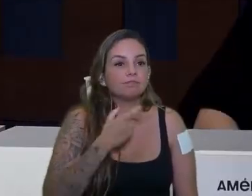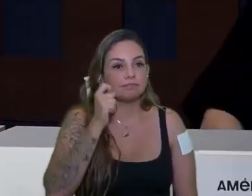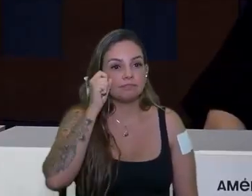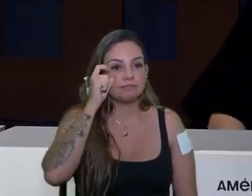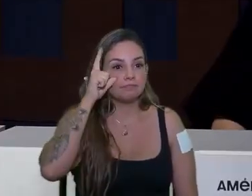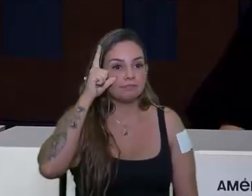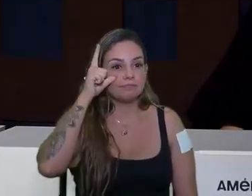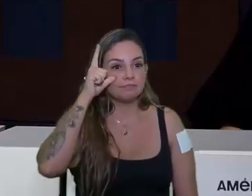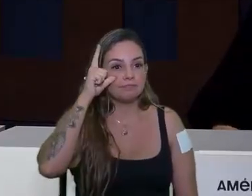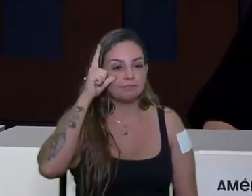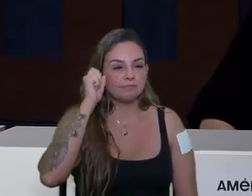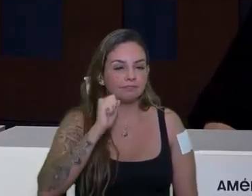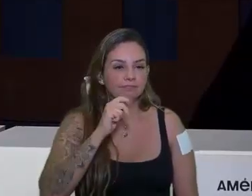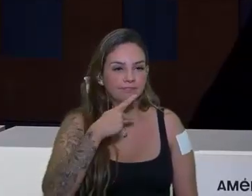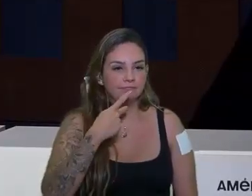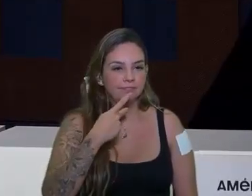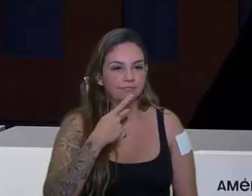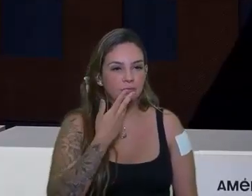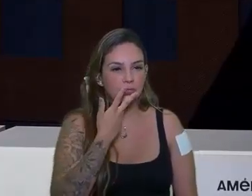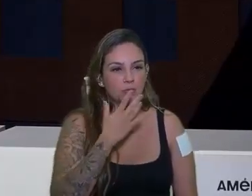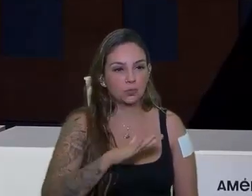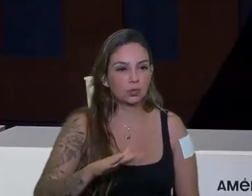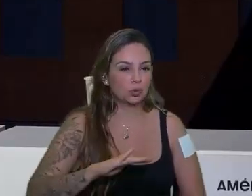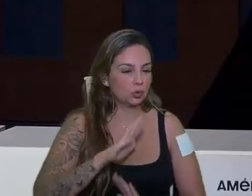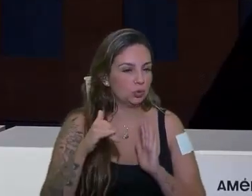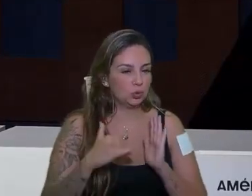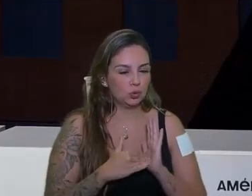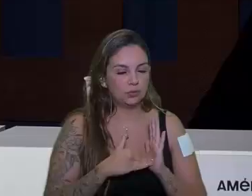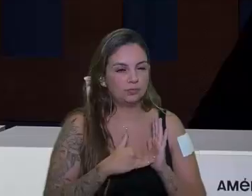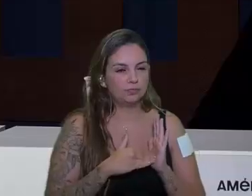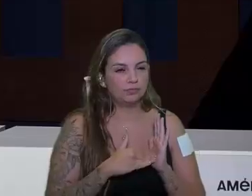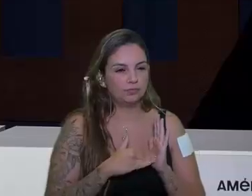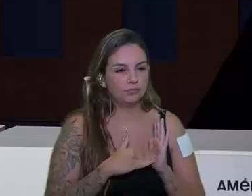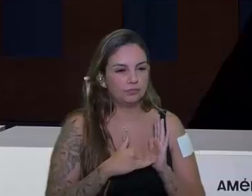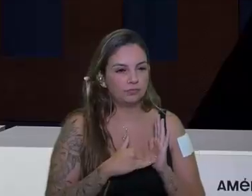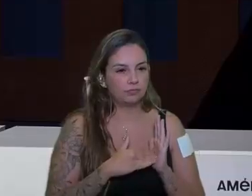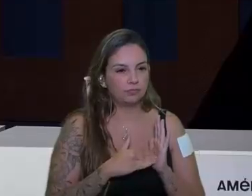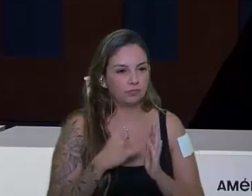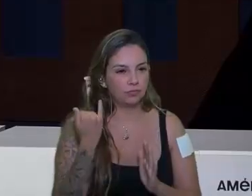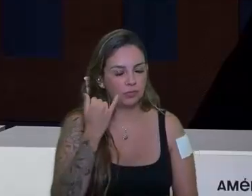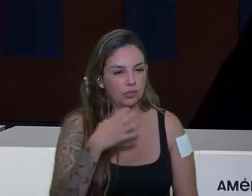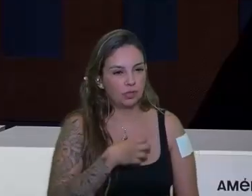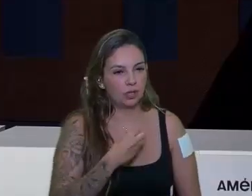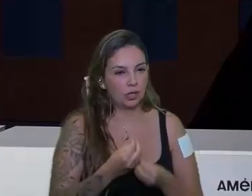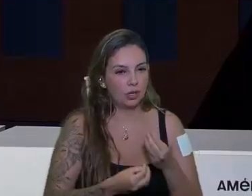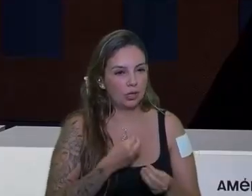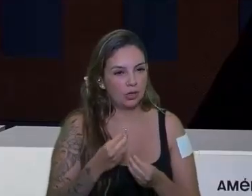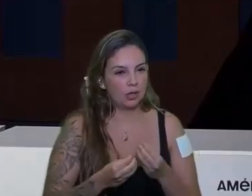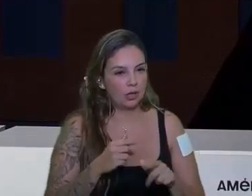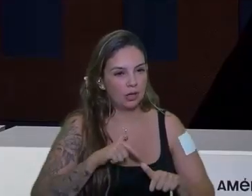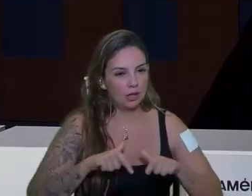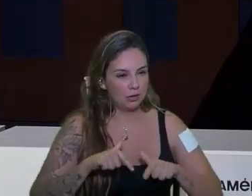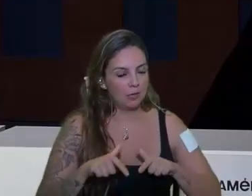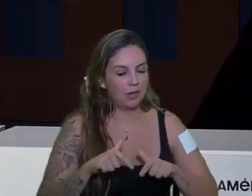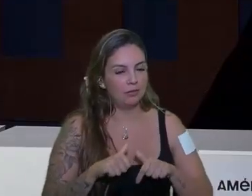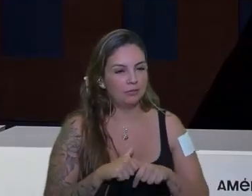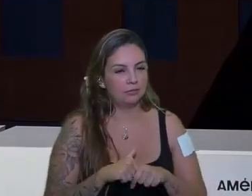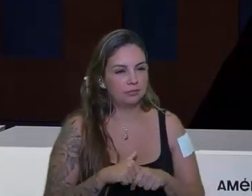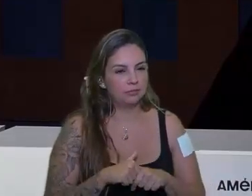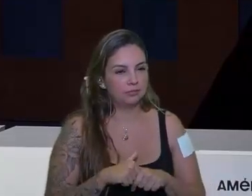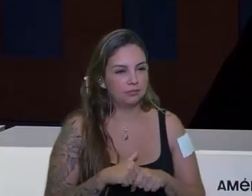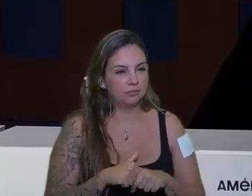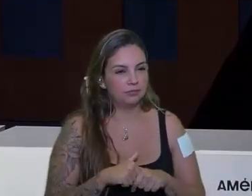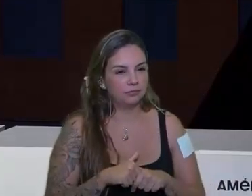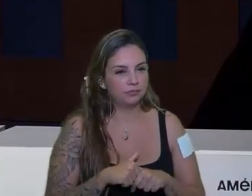despertando. Acho que a gente pode falar com crianças sobre tudo. O importante é o formato, é como a gente vai trabalhar com